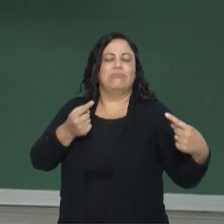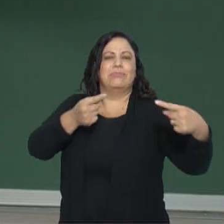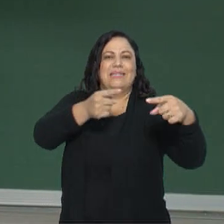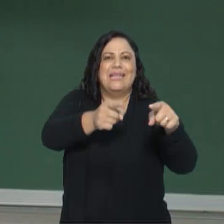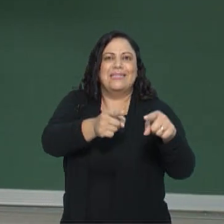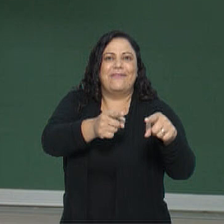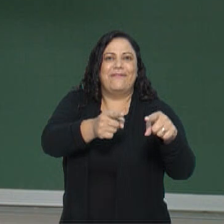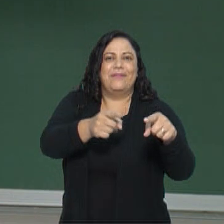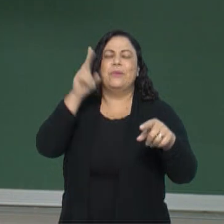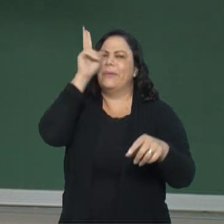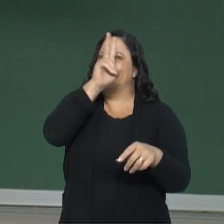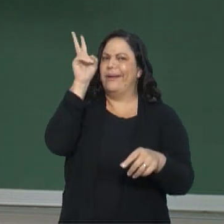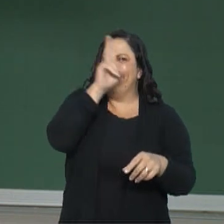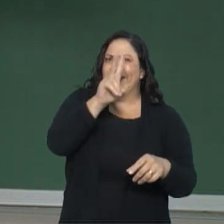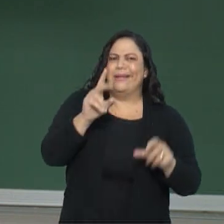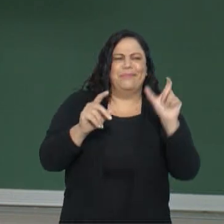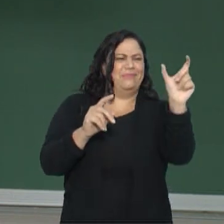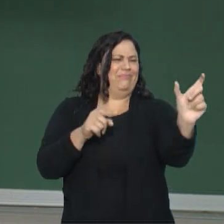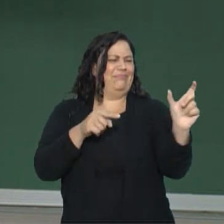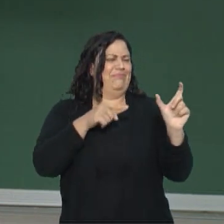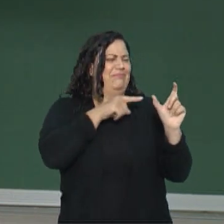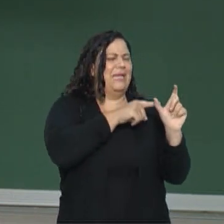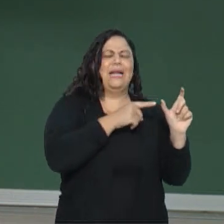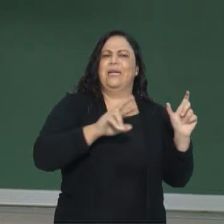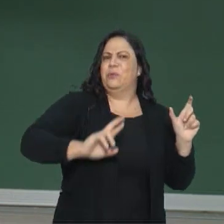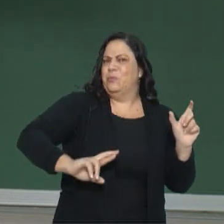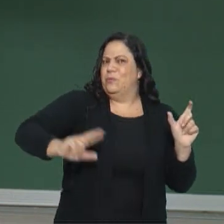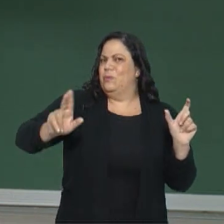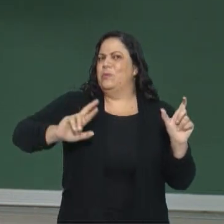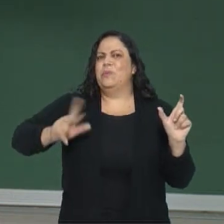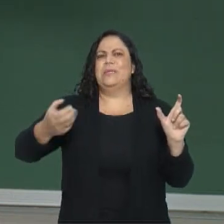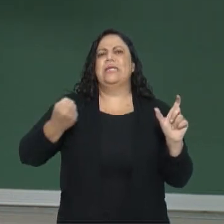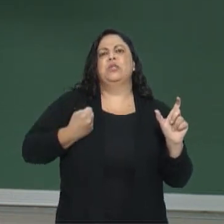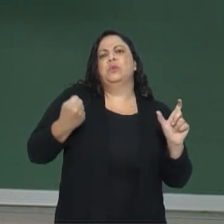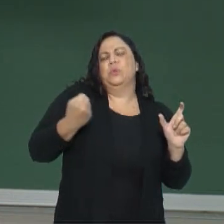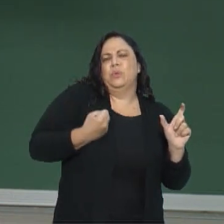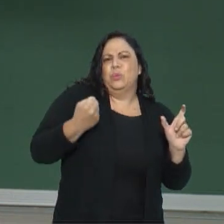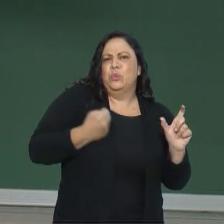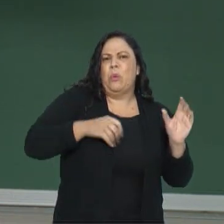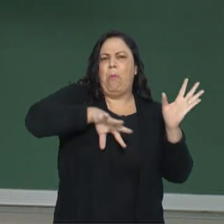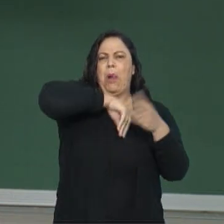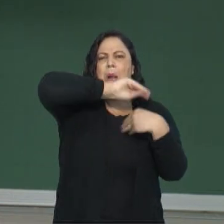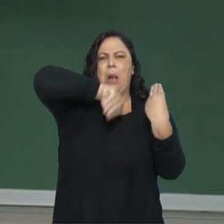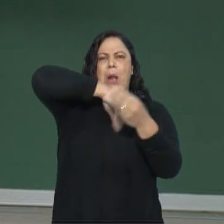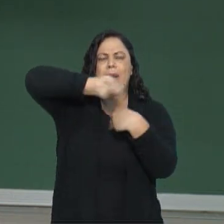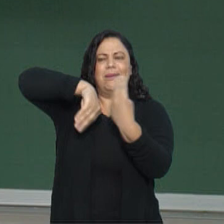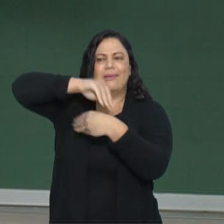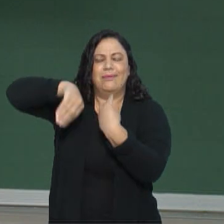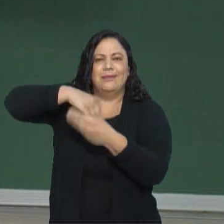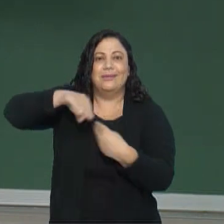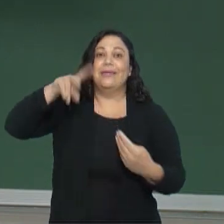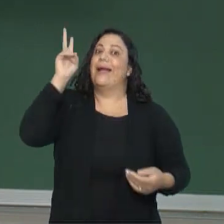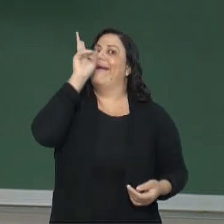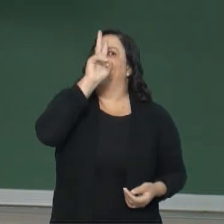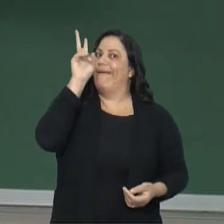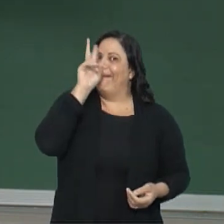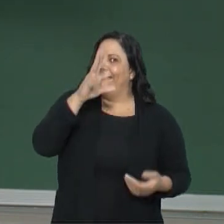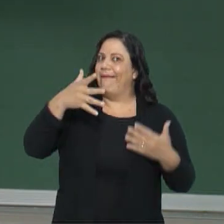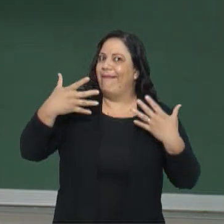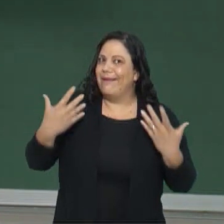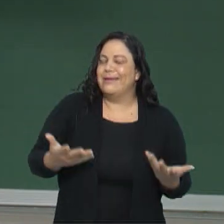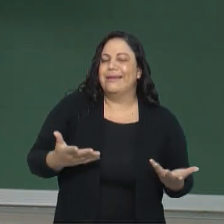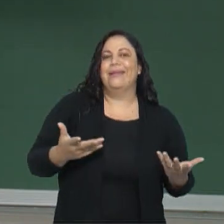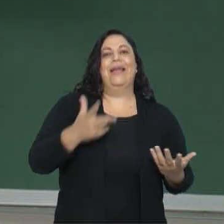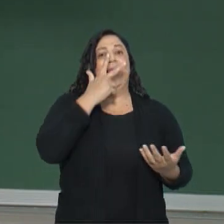nervoso? Lembra umas palavras diferentes, tinha número, estava tudo embaralhado? Eu acho que fez sucesso na família de cada